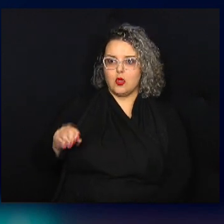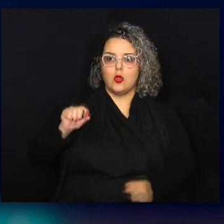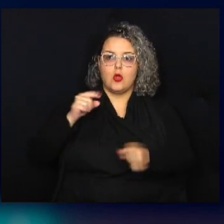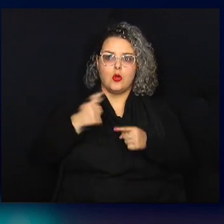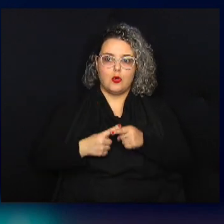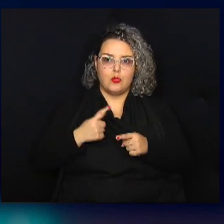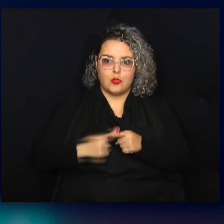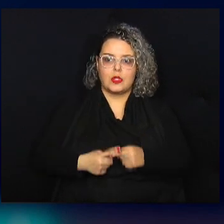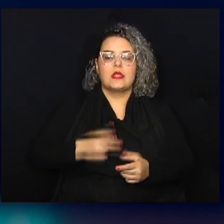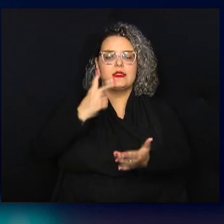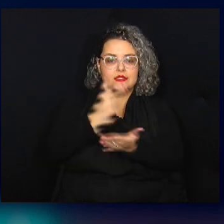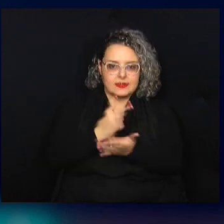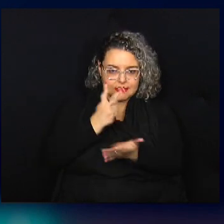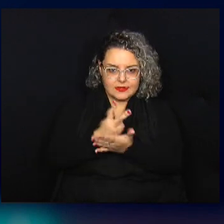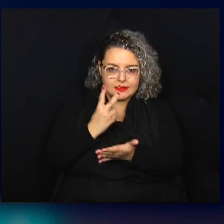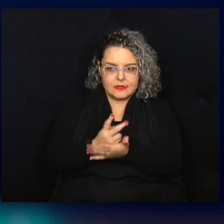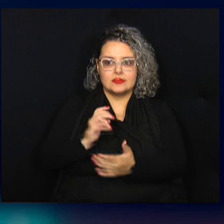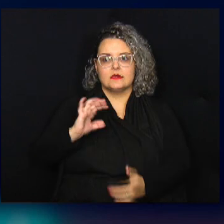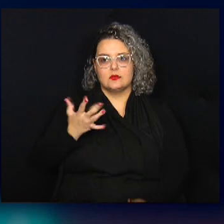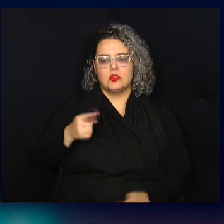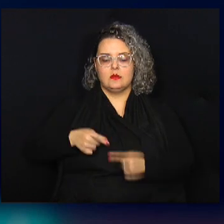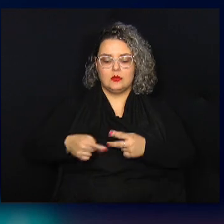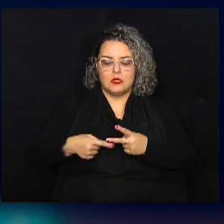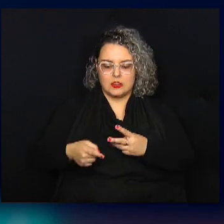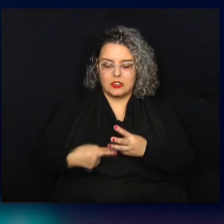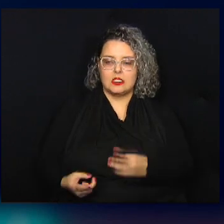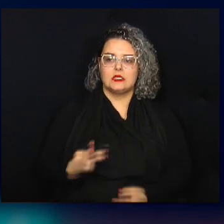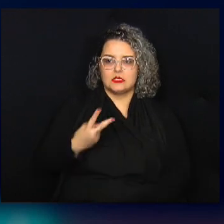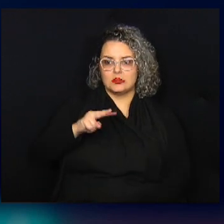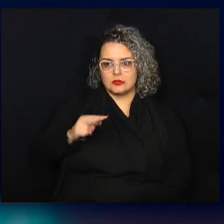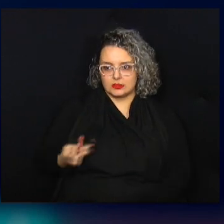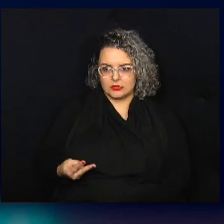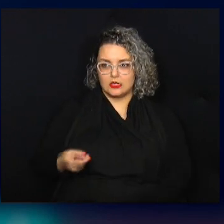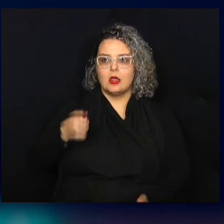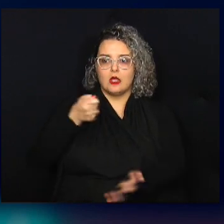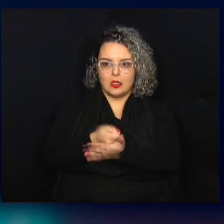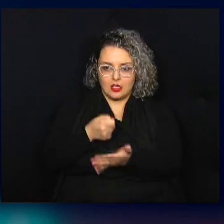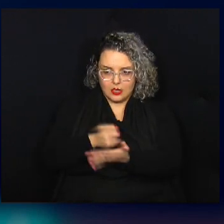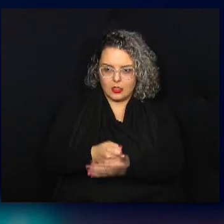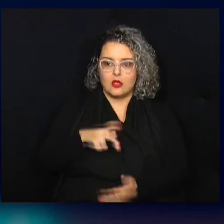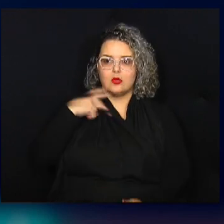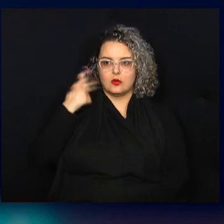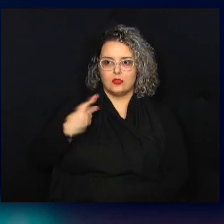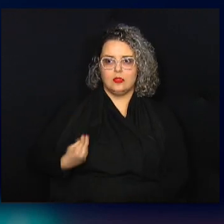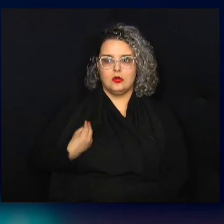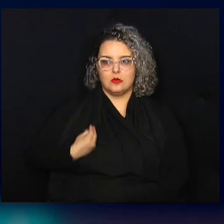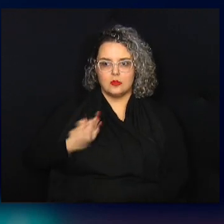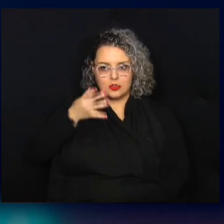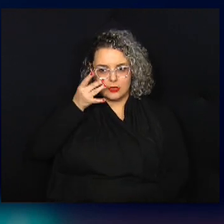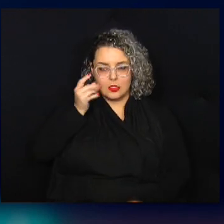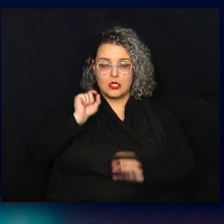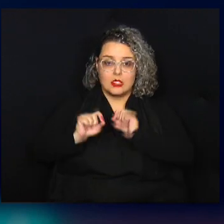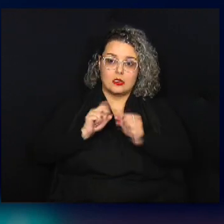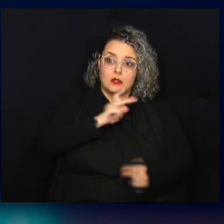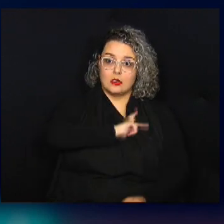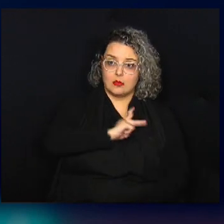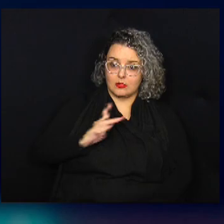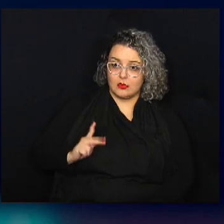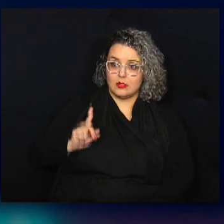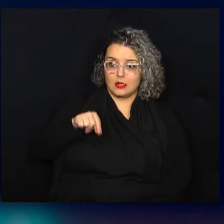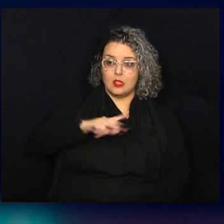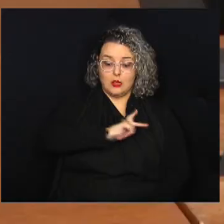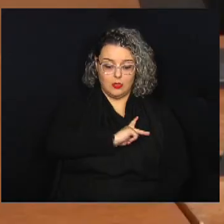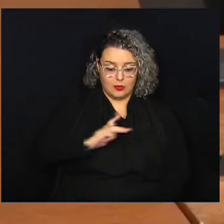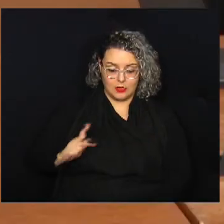acontece ordinariamente, né? Toda semana, essas 2 vezes. É uma obrigação do vereador estar aqui. Quem preside a reunião é o presidente